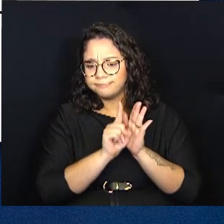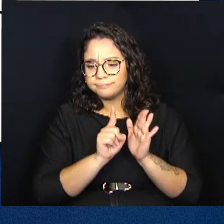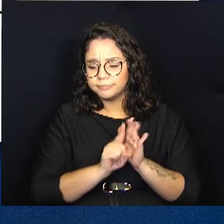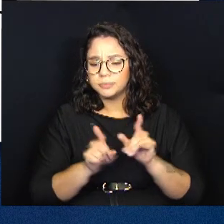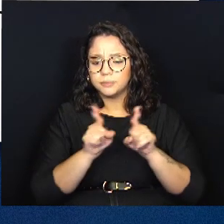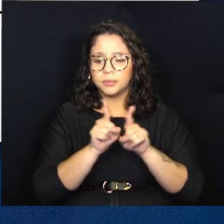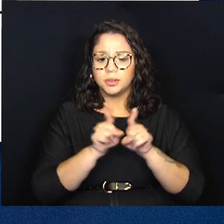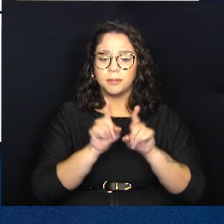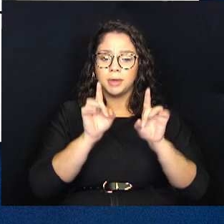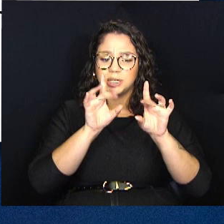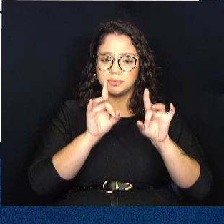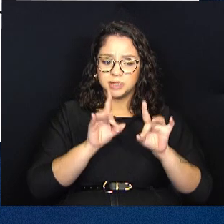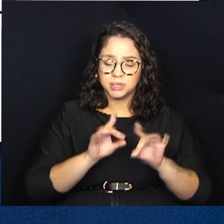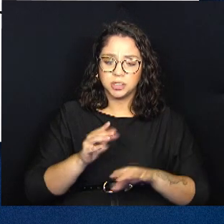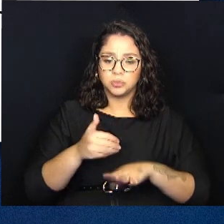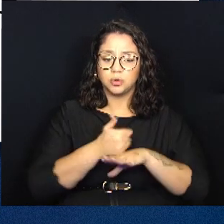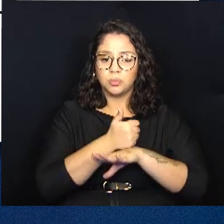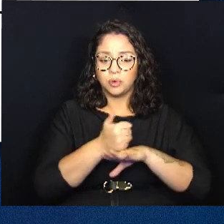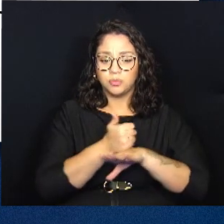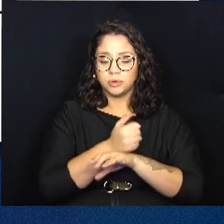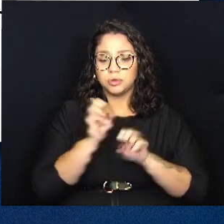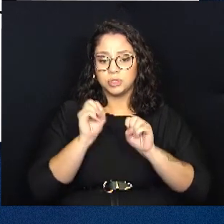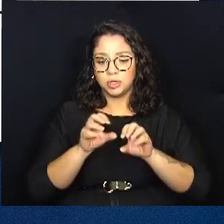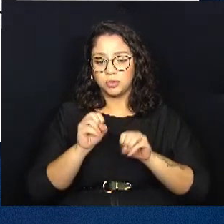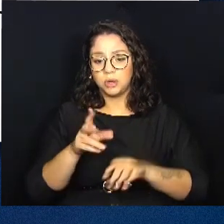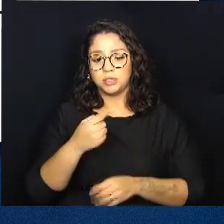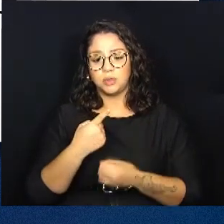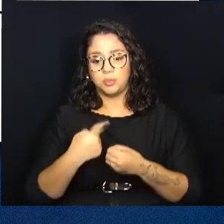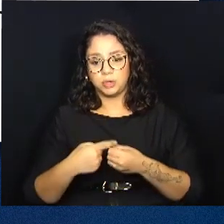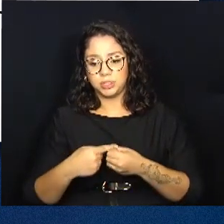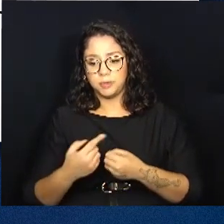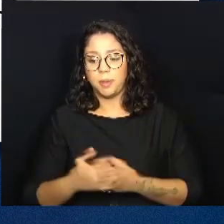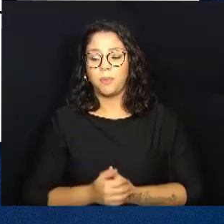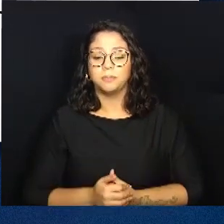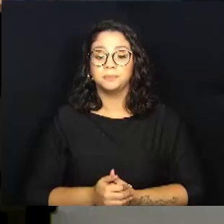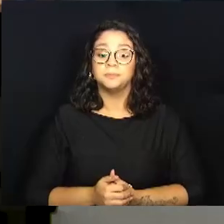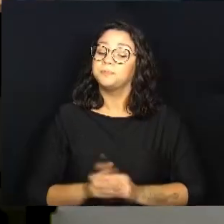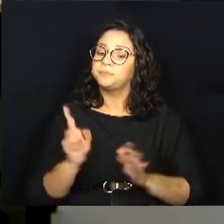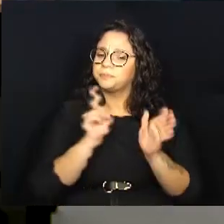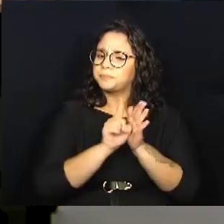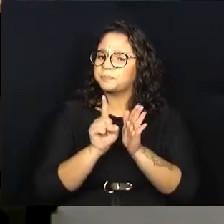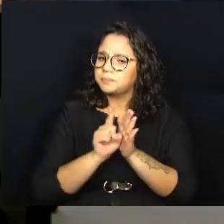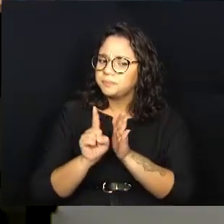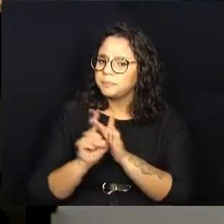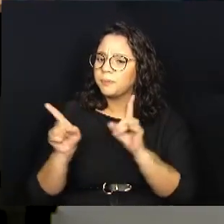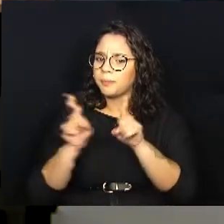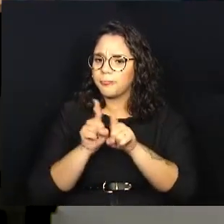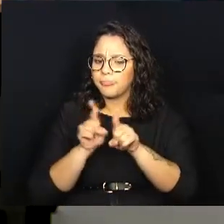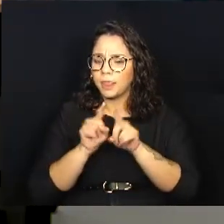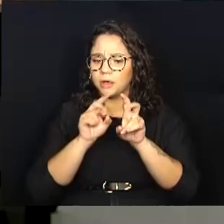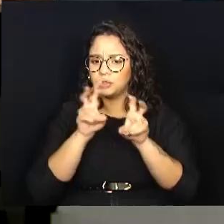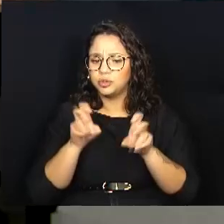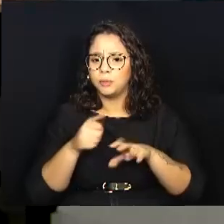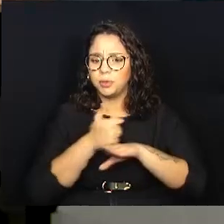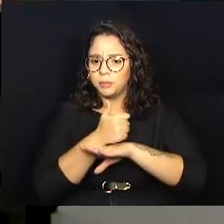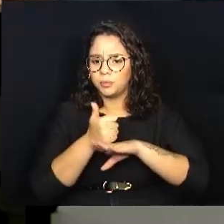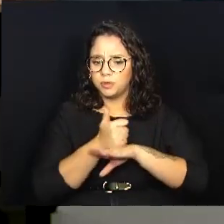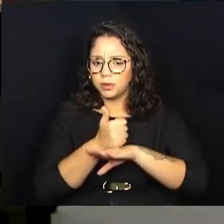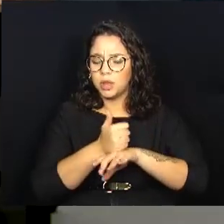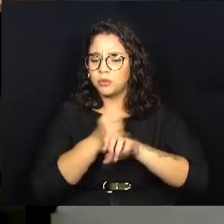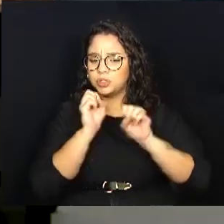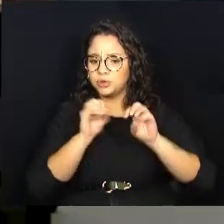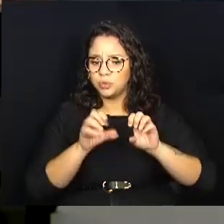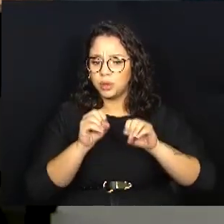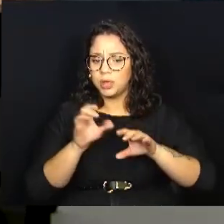também questiona sobre a especialização dos professores da educação municipal. Nós estamos perguntando também sobre